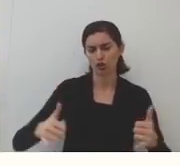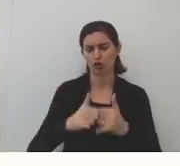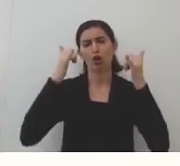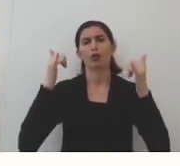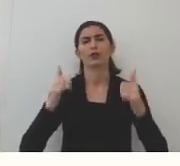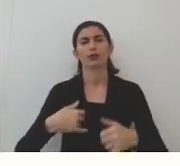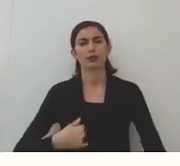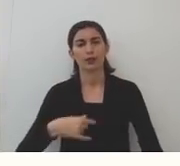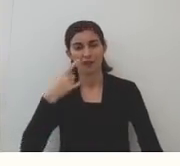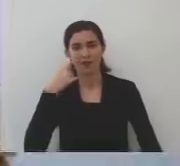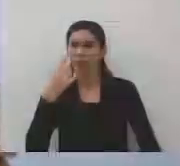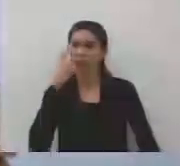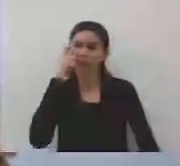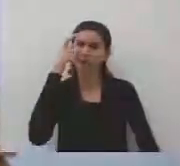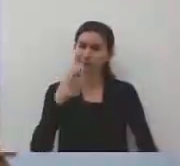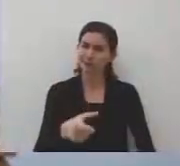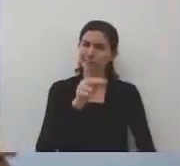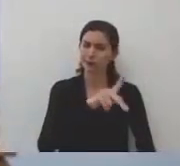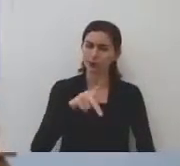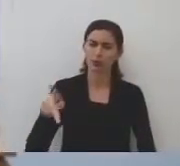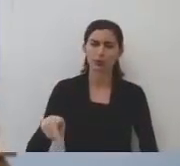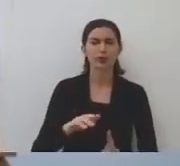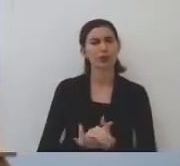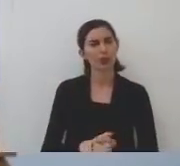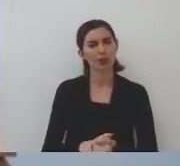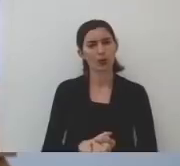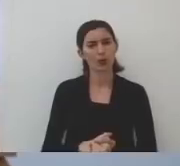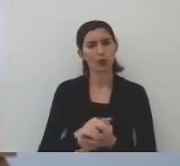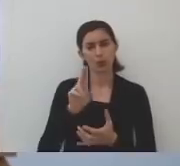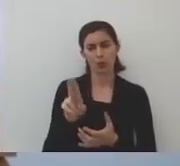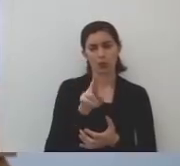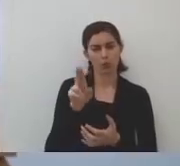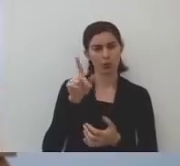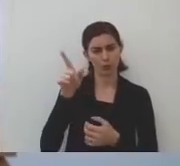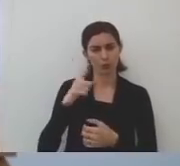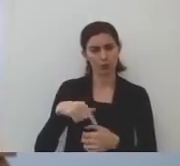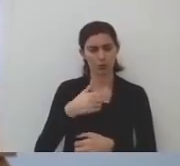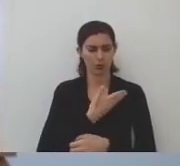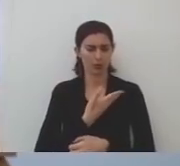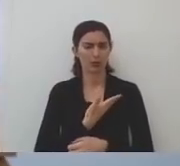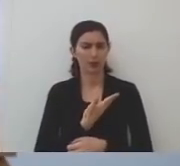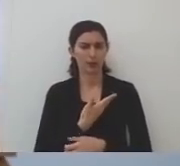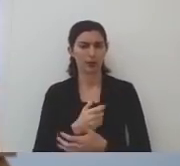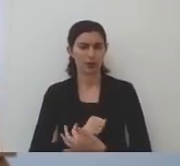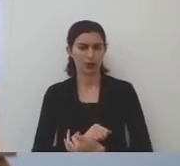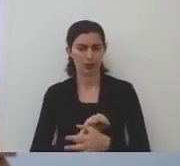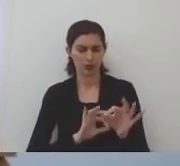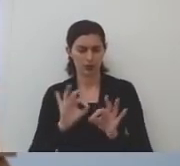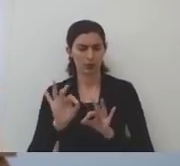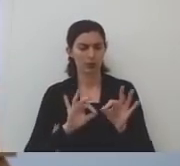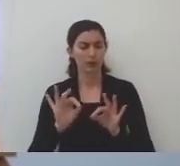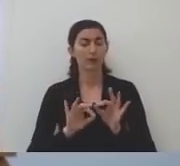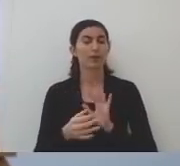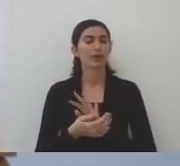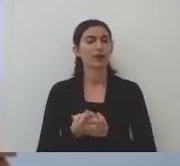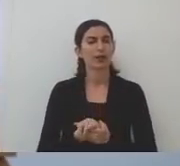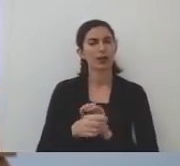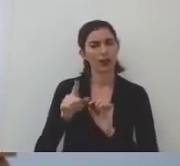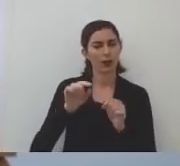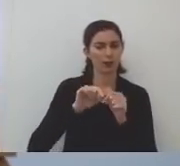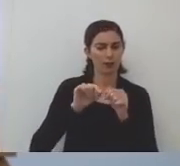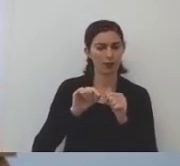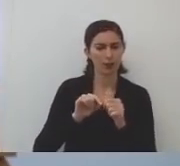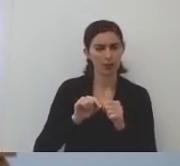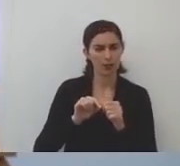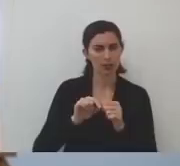Veja que interessante, professor, que o nosso colega ele elaborou aí. Ele fez,